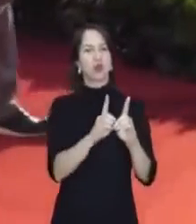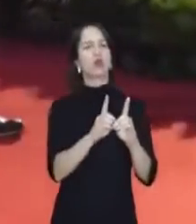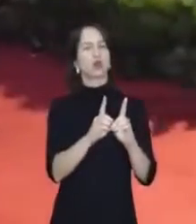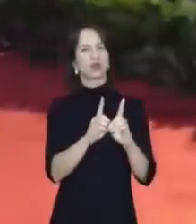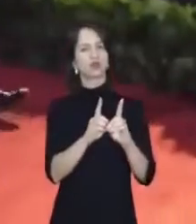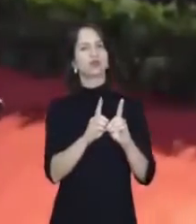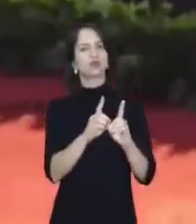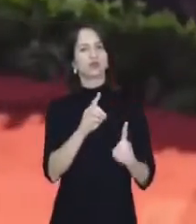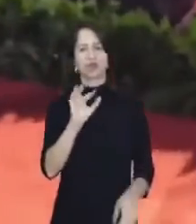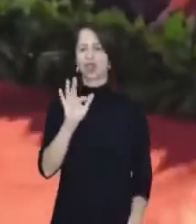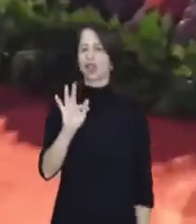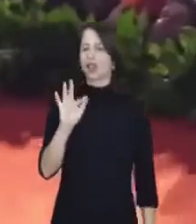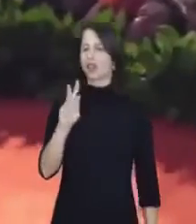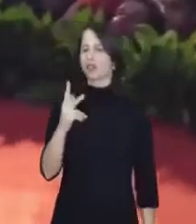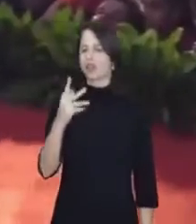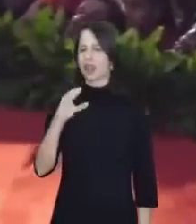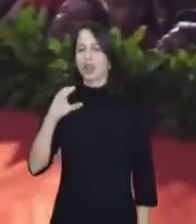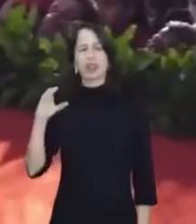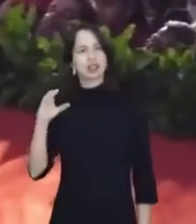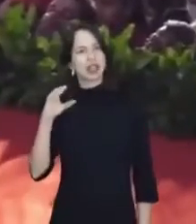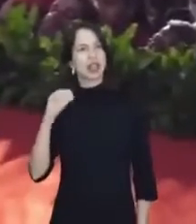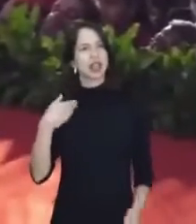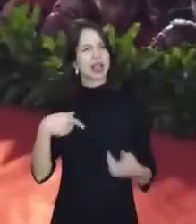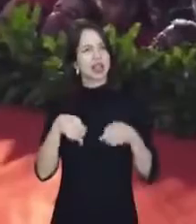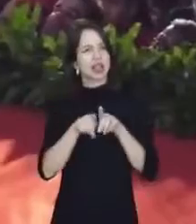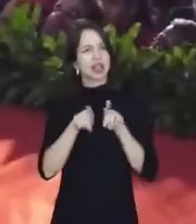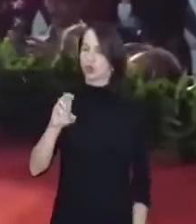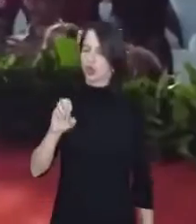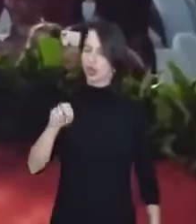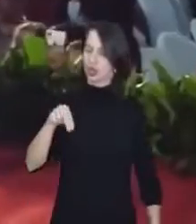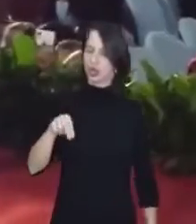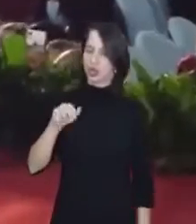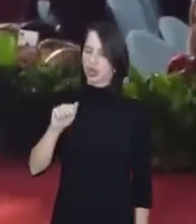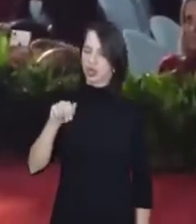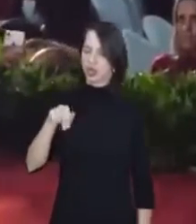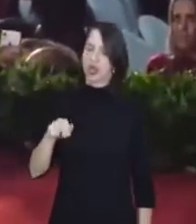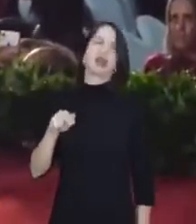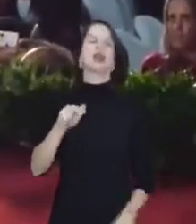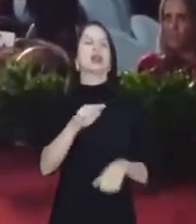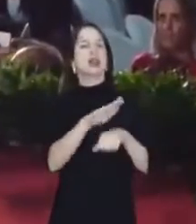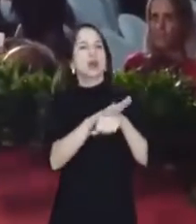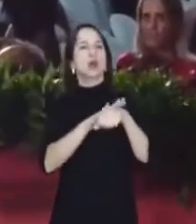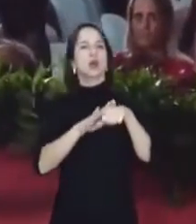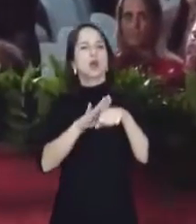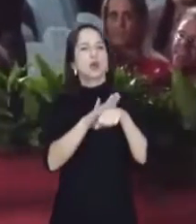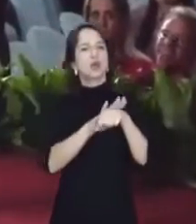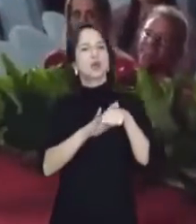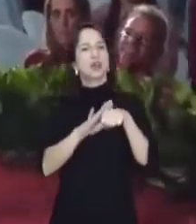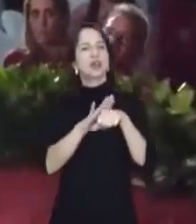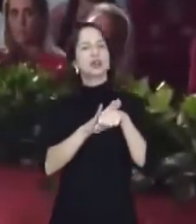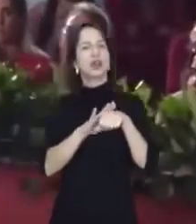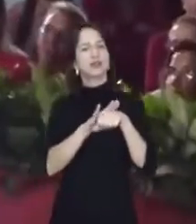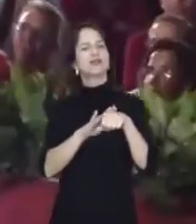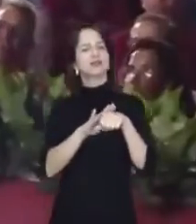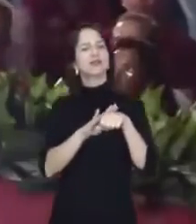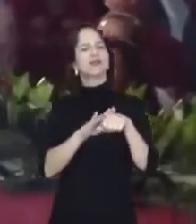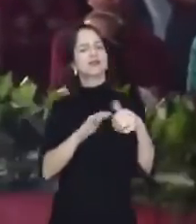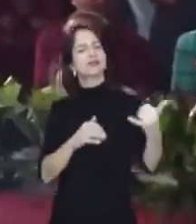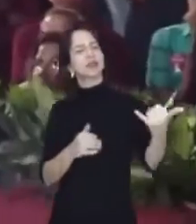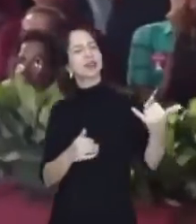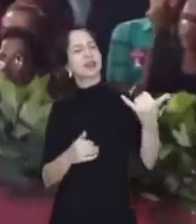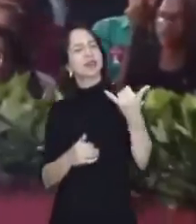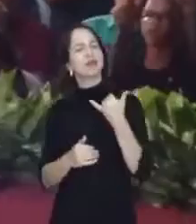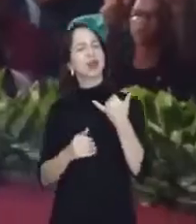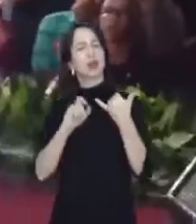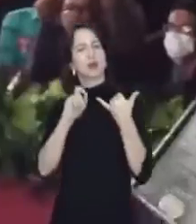da Justiça chamado Renan Calheiros. Ele falou para mim: presidente, na época era só